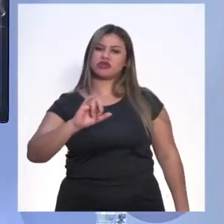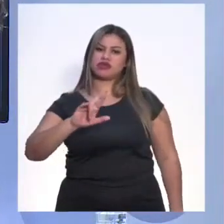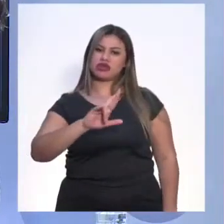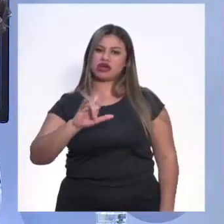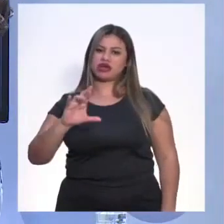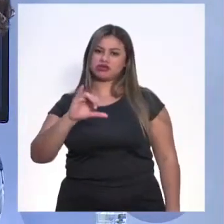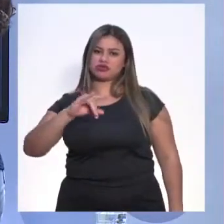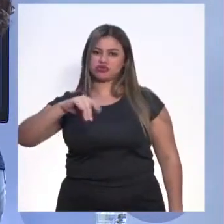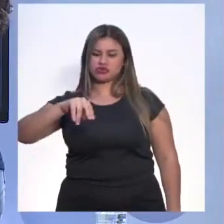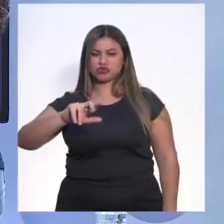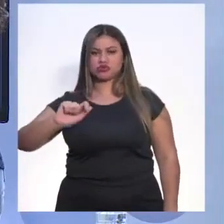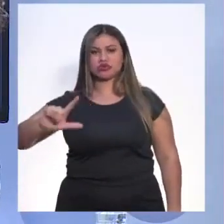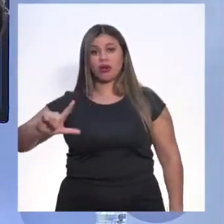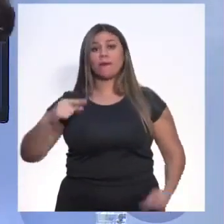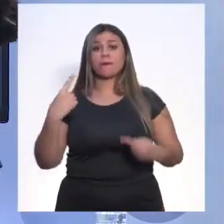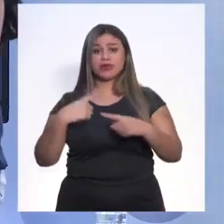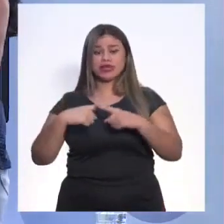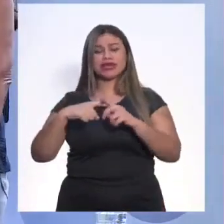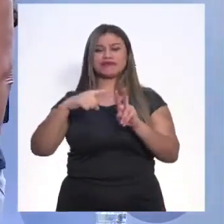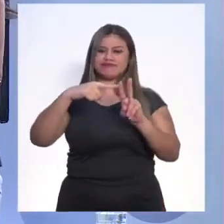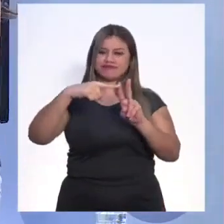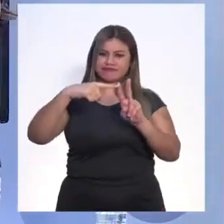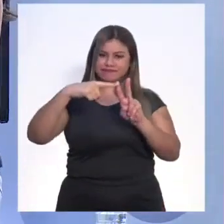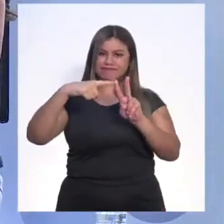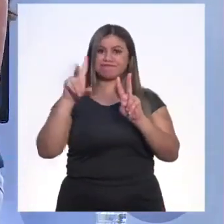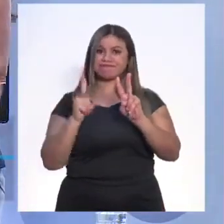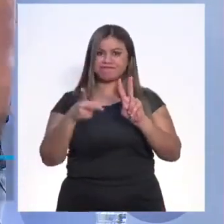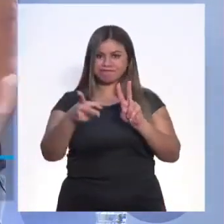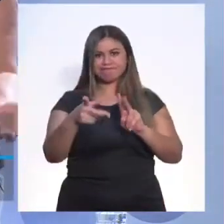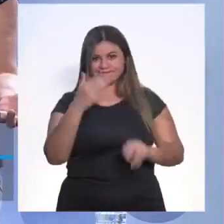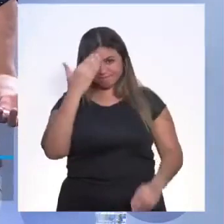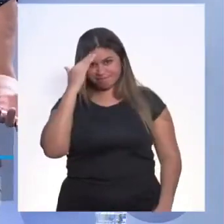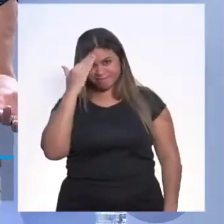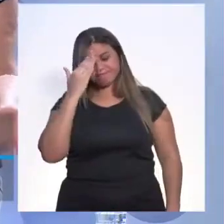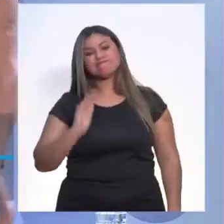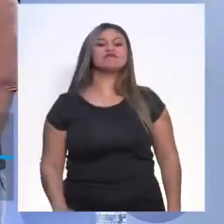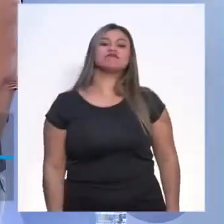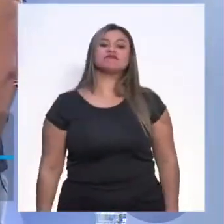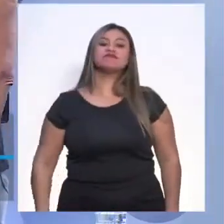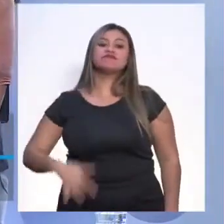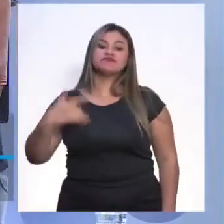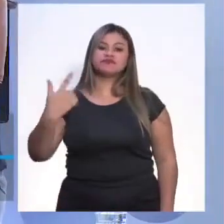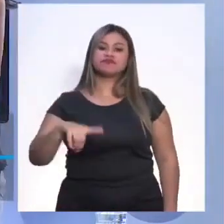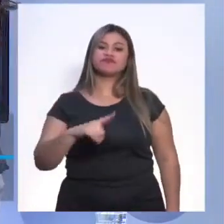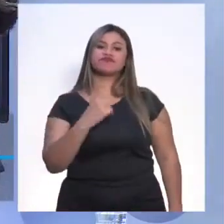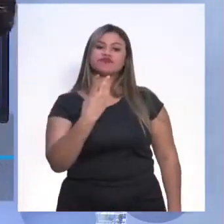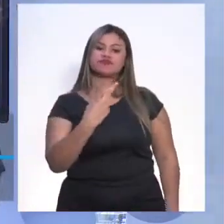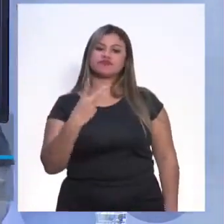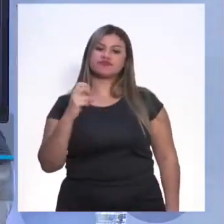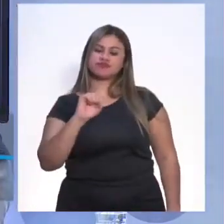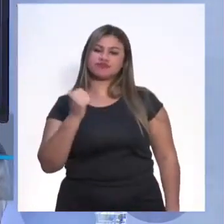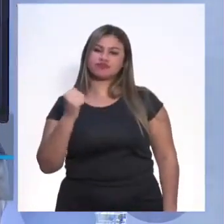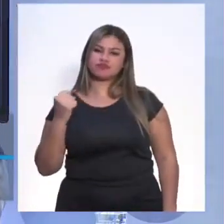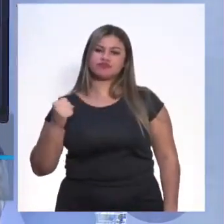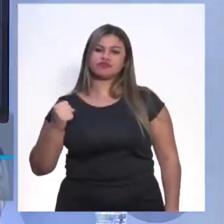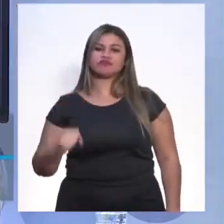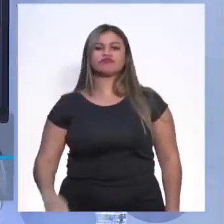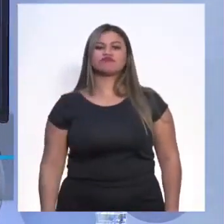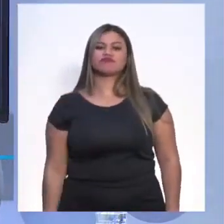irracional. Perfeito até aqui, pessoal? E agora vamos para o 288.